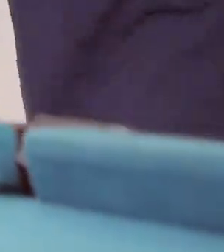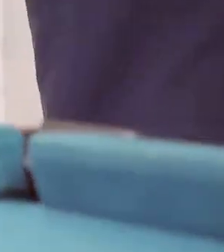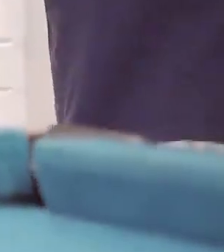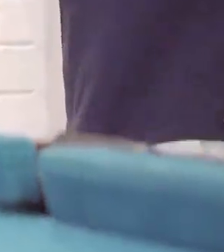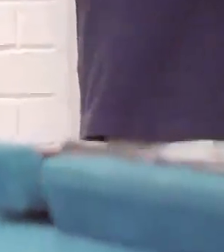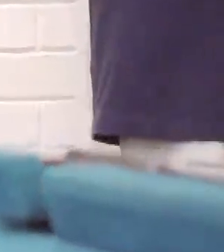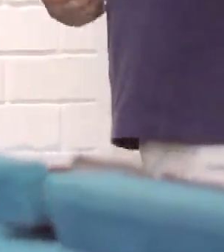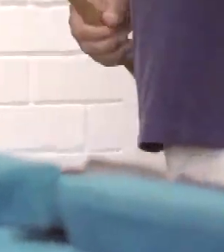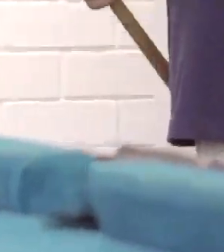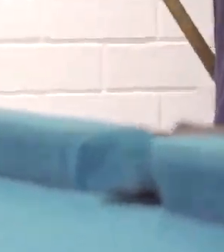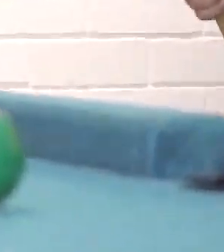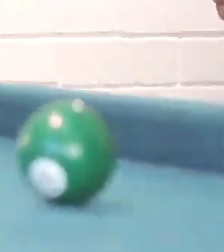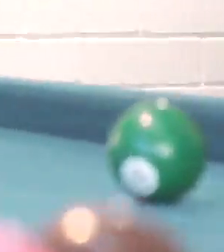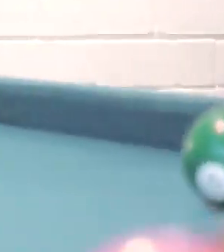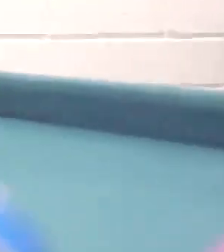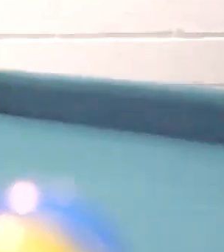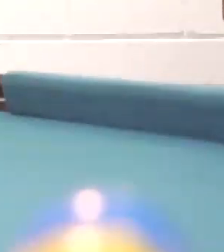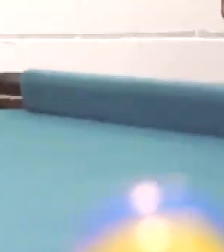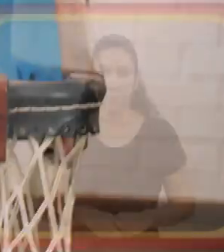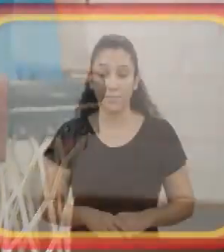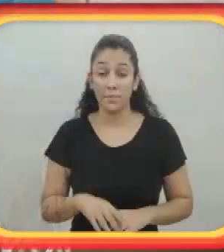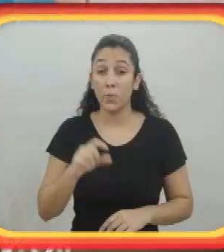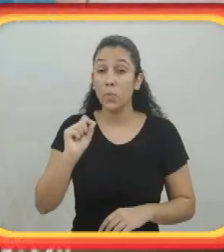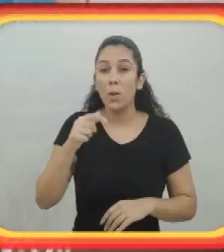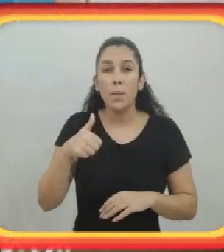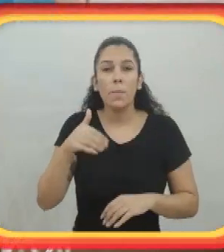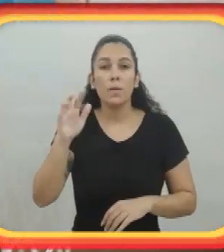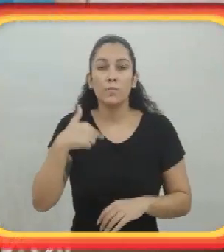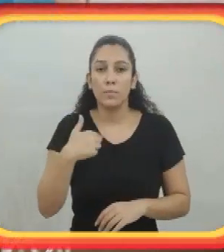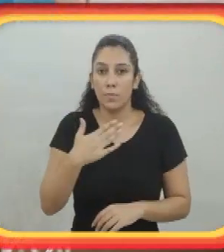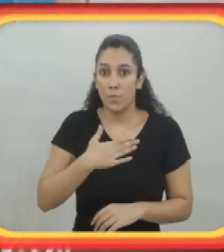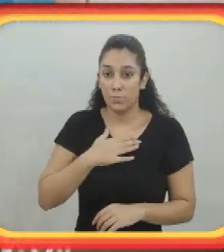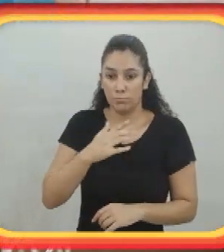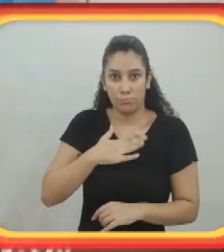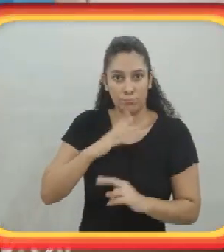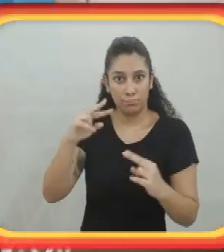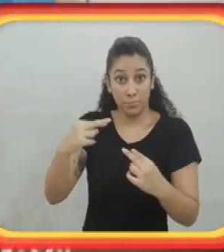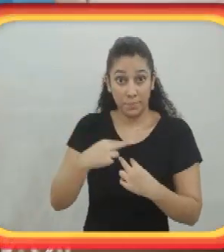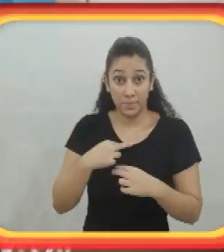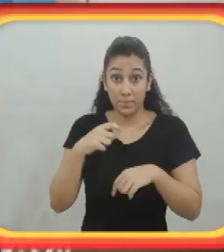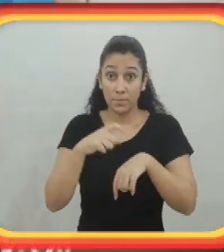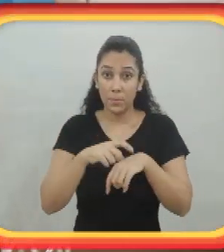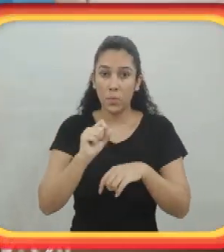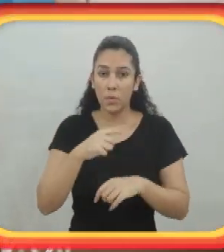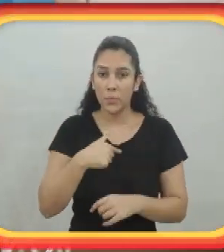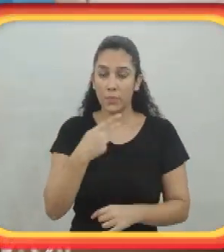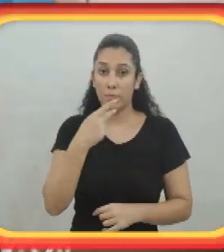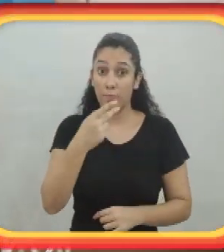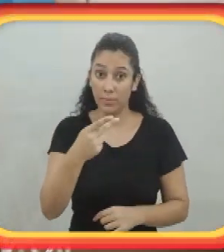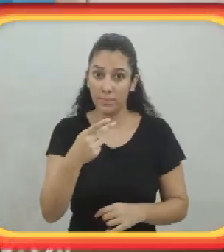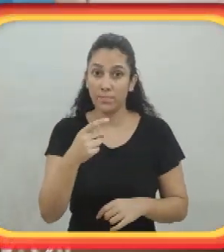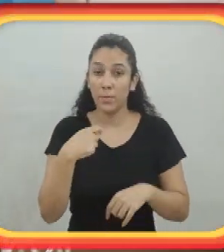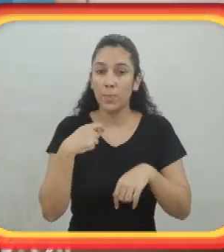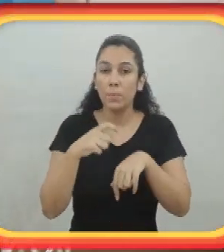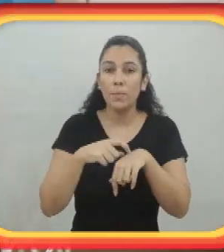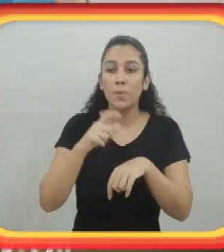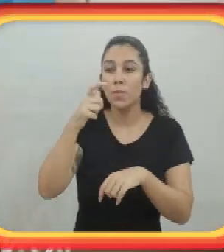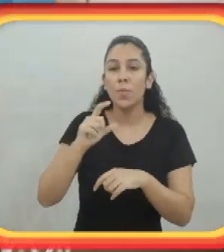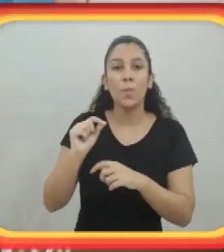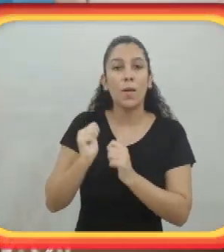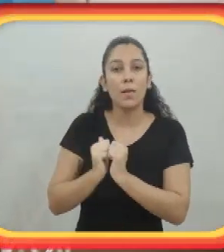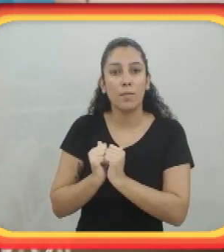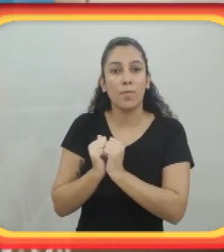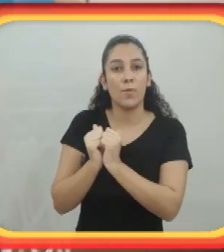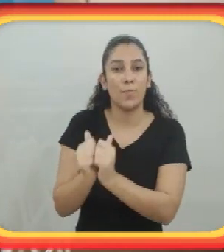na bola branca, observado por Lucas. O que eu mais gosto de mim nesse caso seria a... Como é que eu